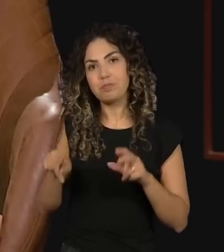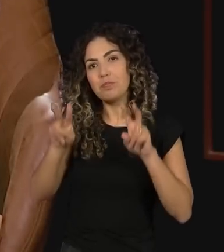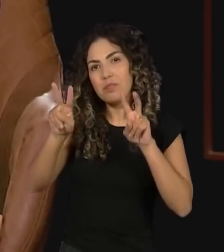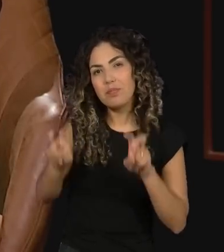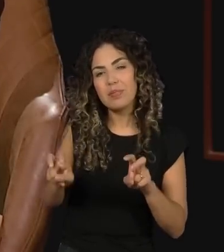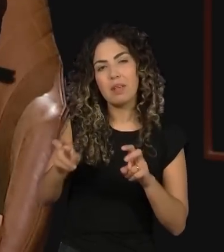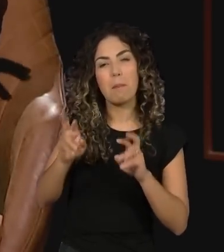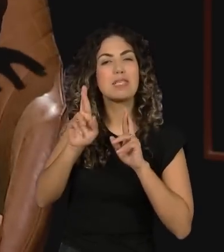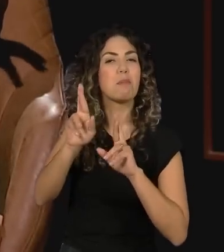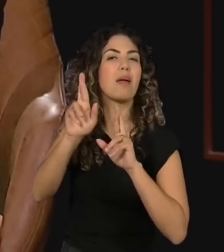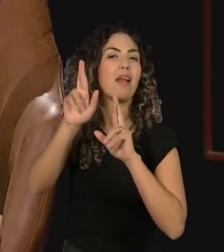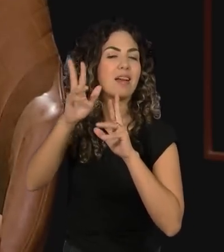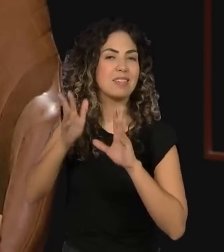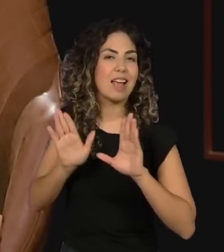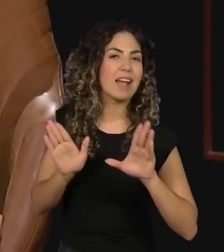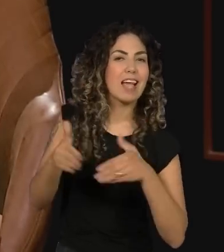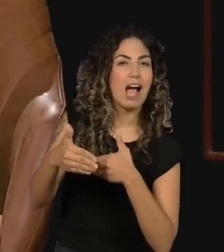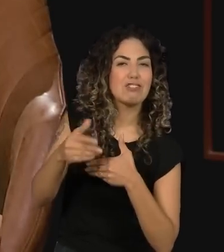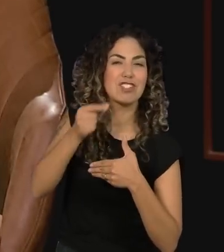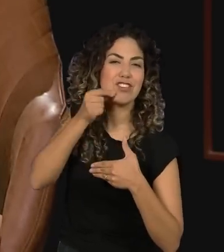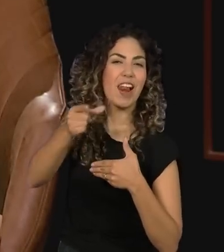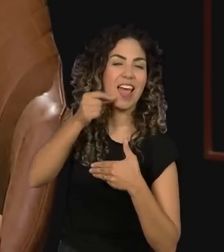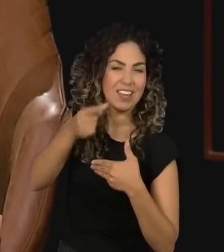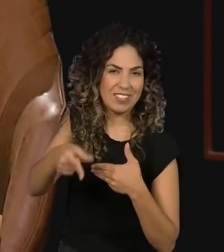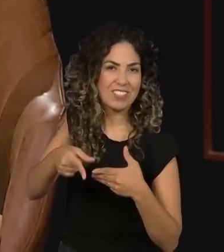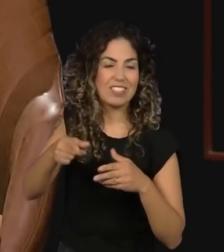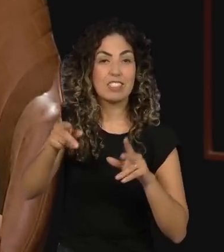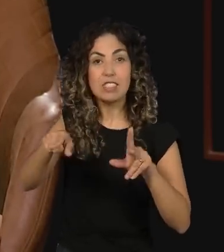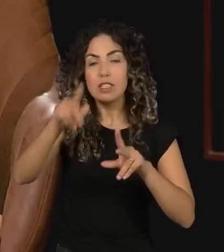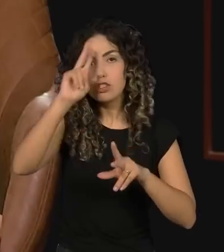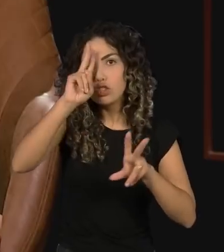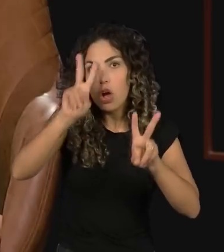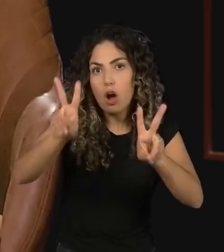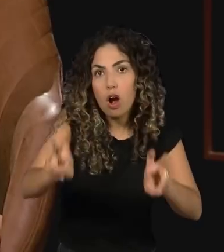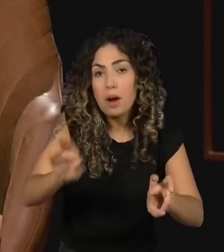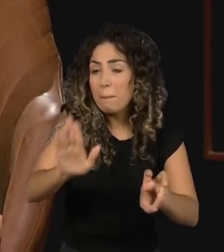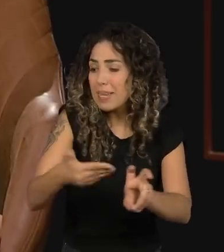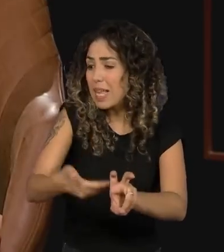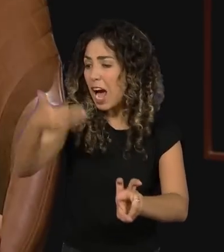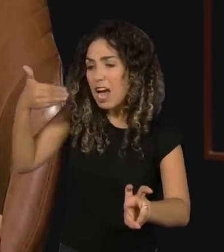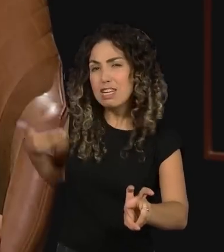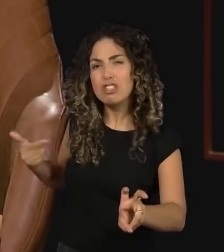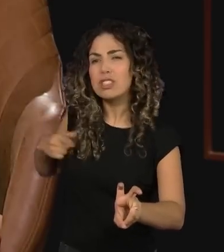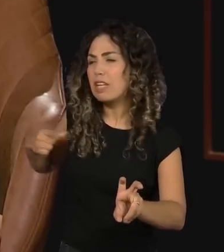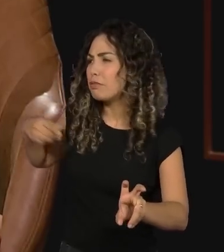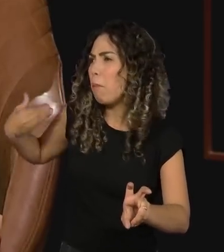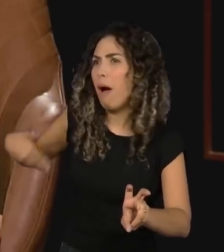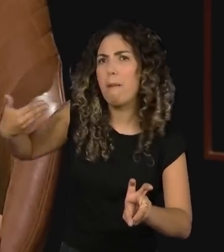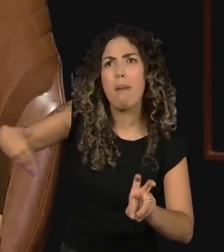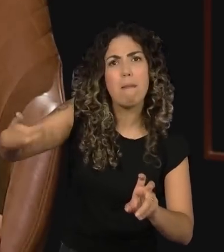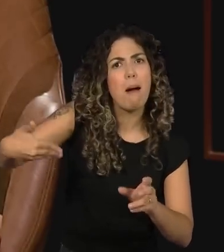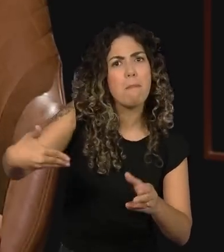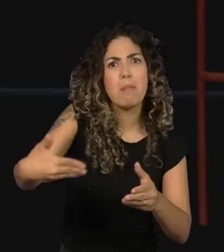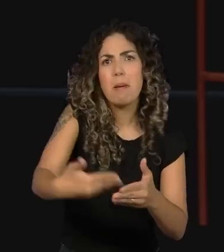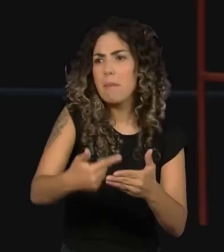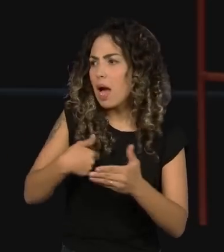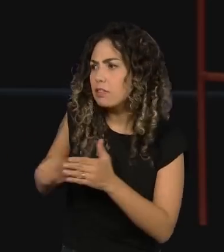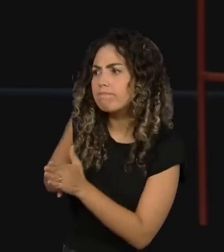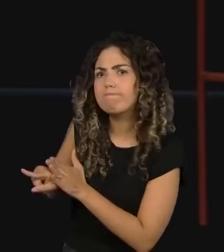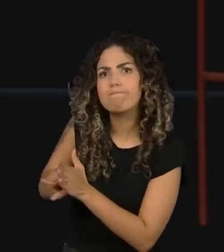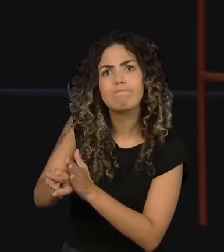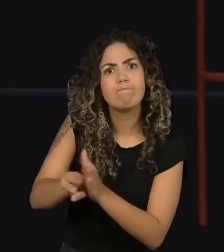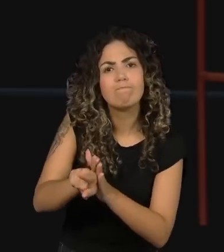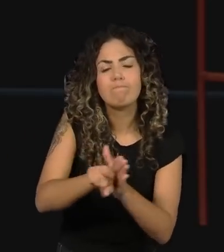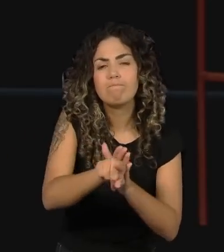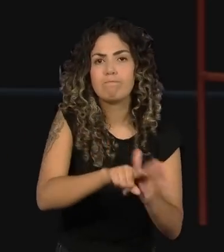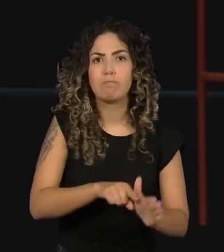ping-pong depois de uma longa trajetória e de uma pesquisa muito forte. A esperança